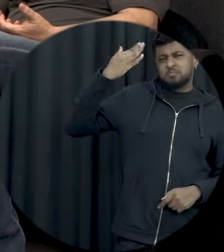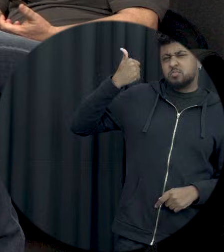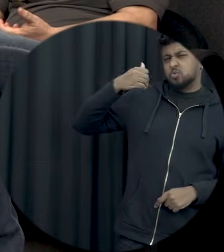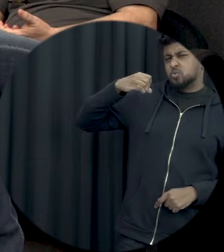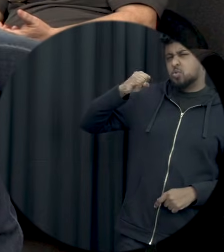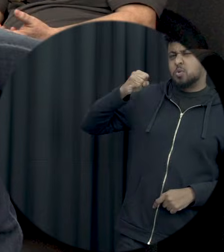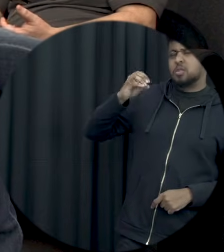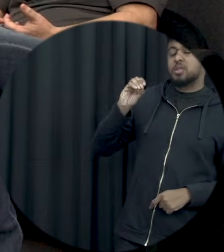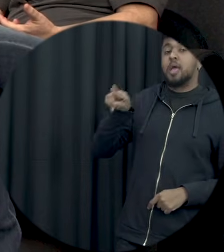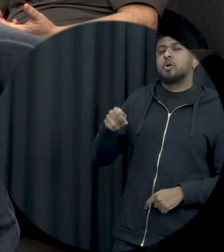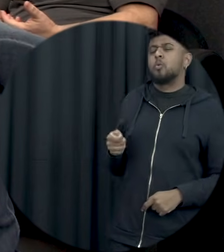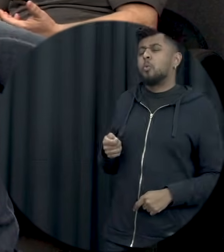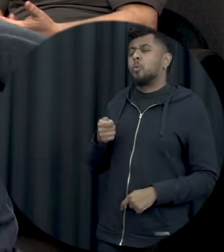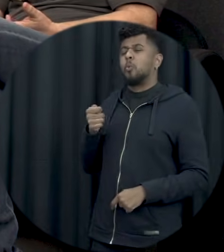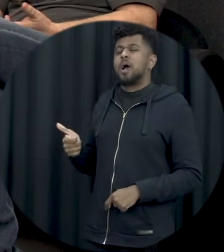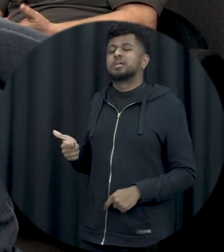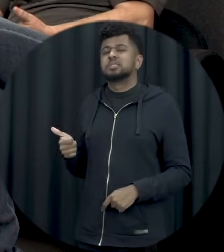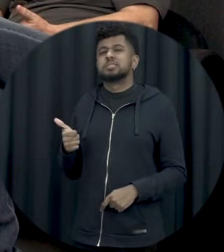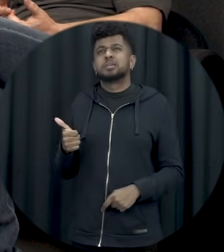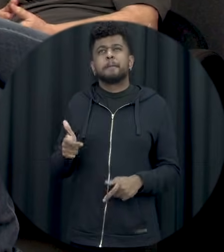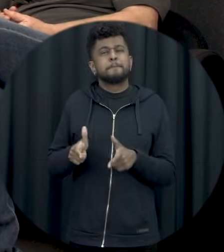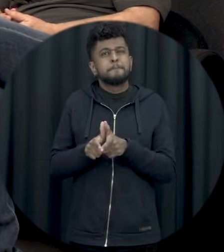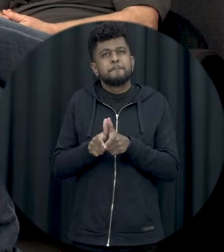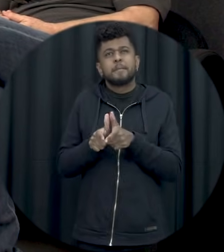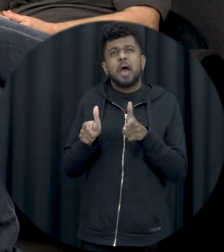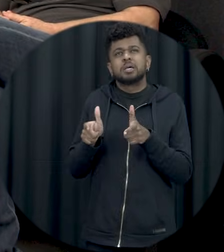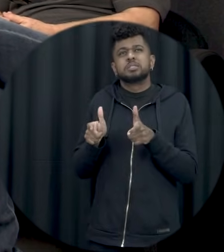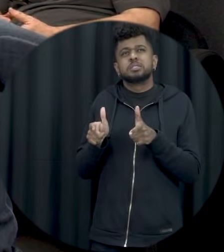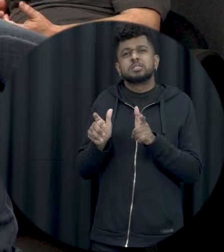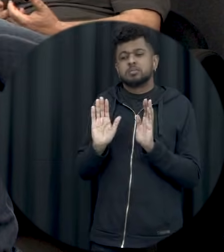quase exclusivamente ou majoritariamente voltada para assuntos